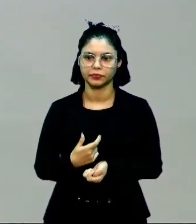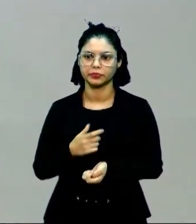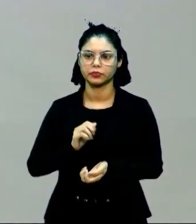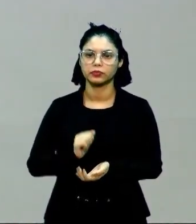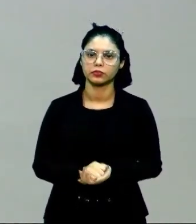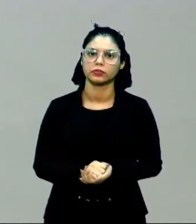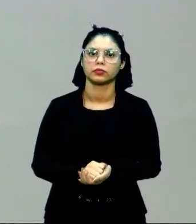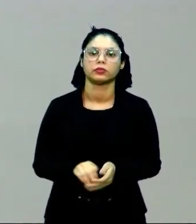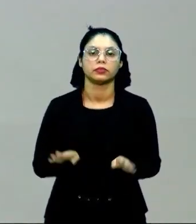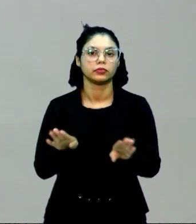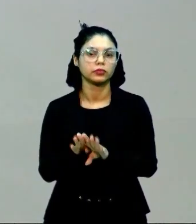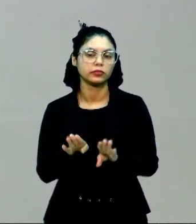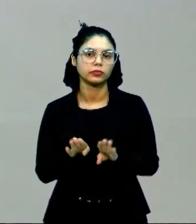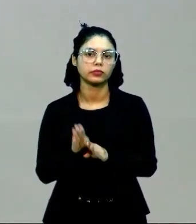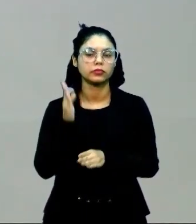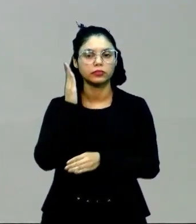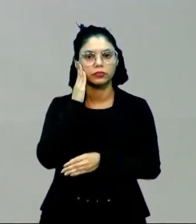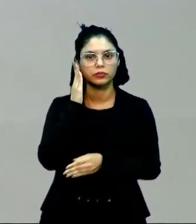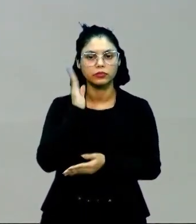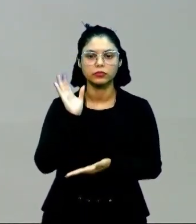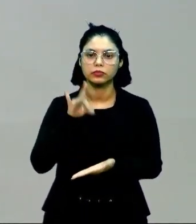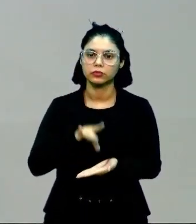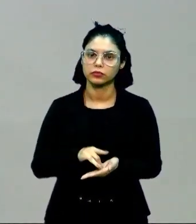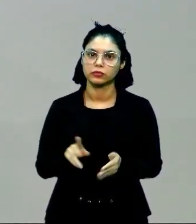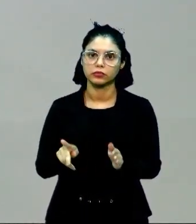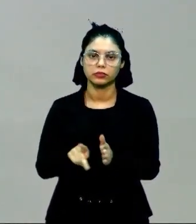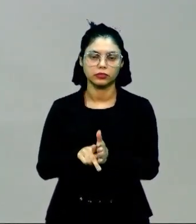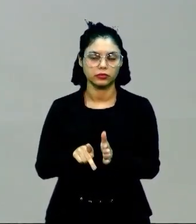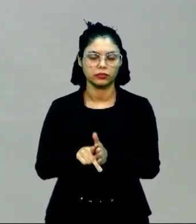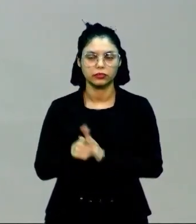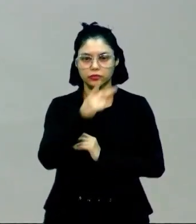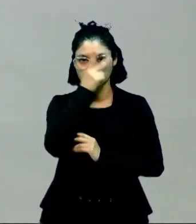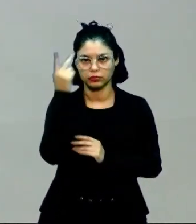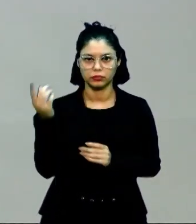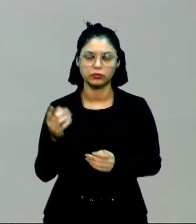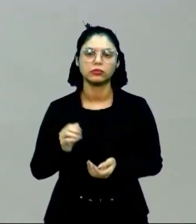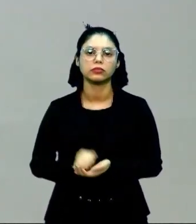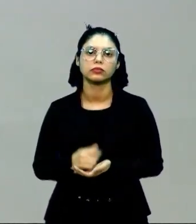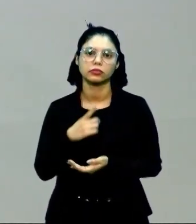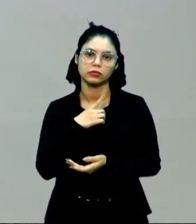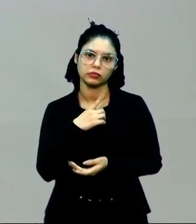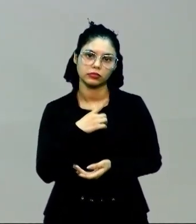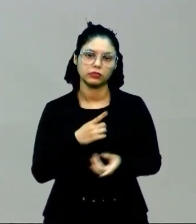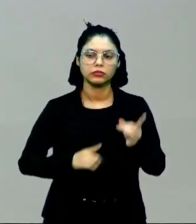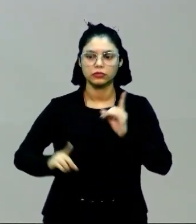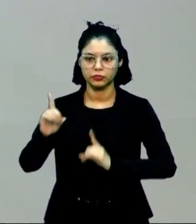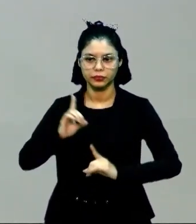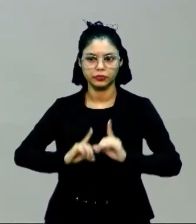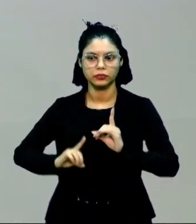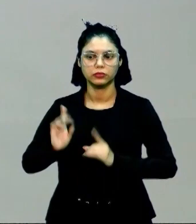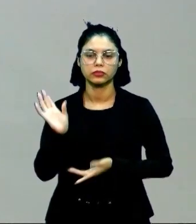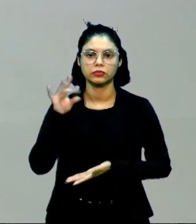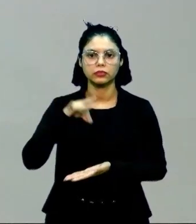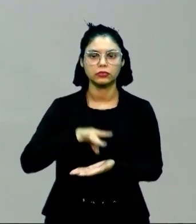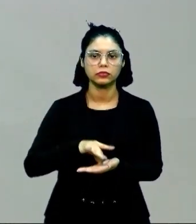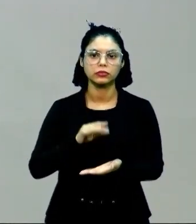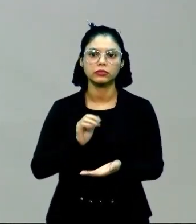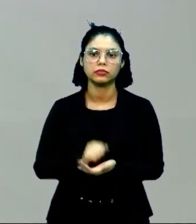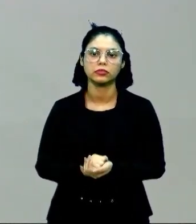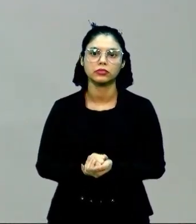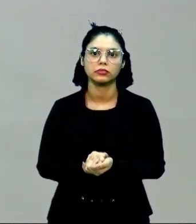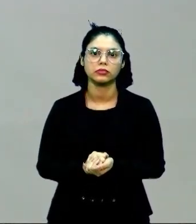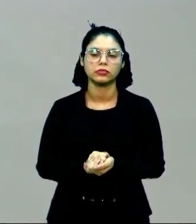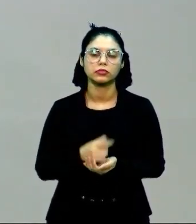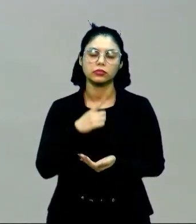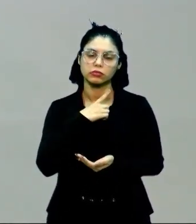Então eu tenho que entender a realidade da pessoa com deficiência. Eu tenho que entender a realidade da pessoa de